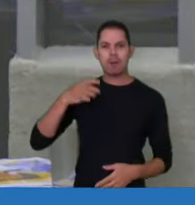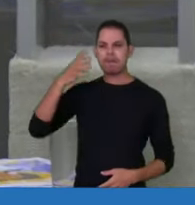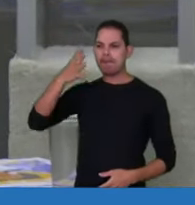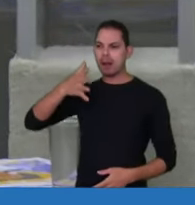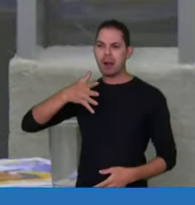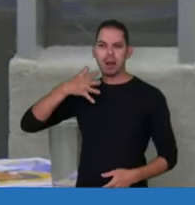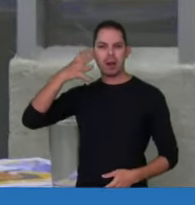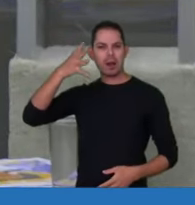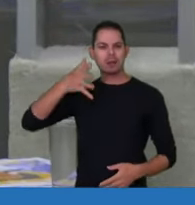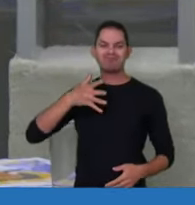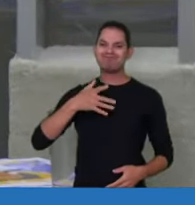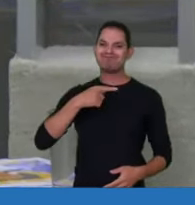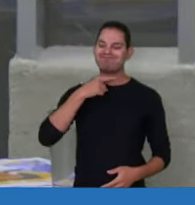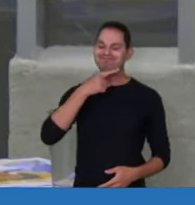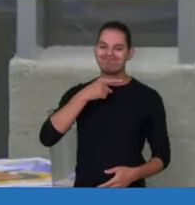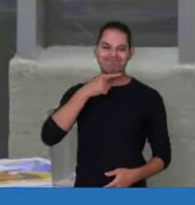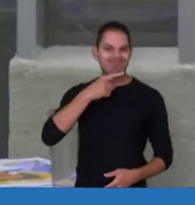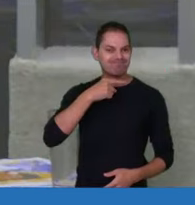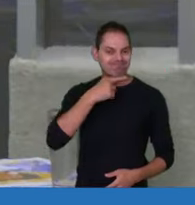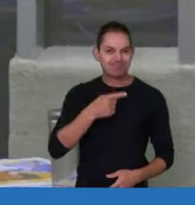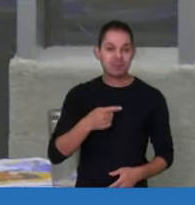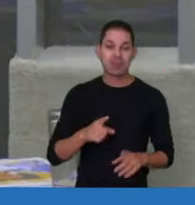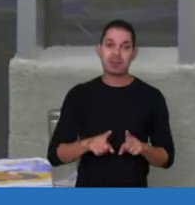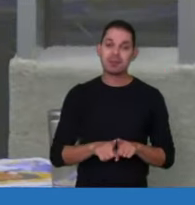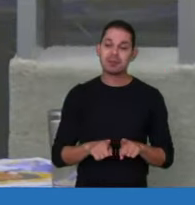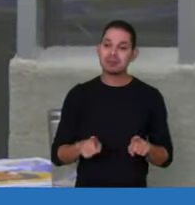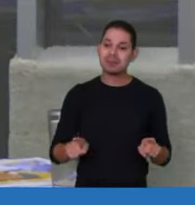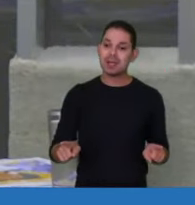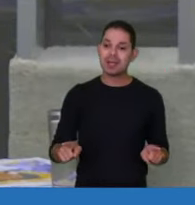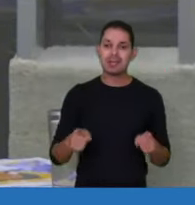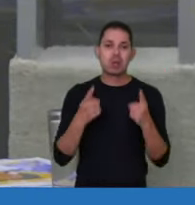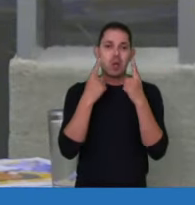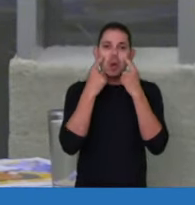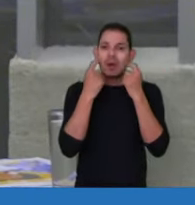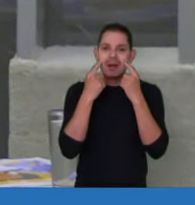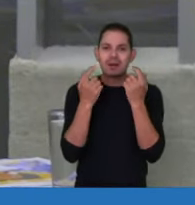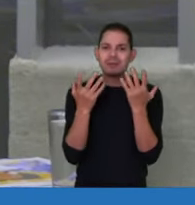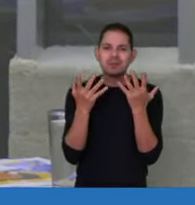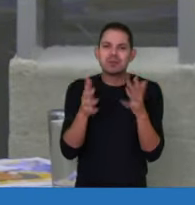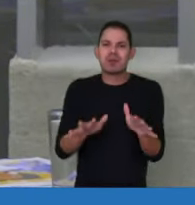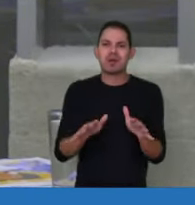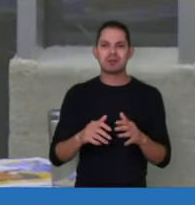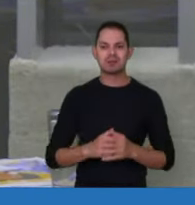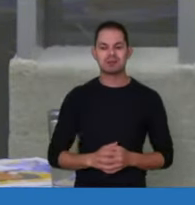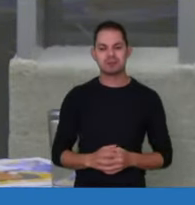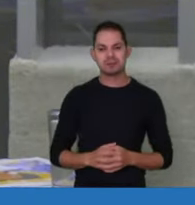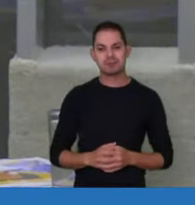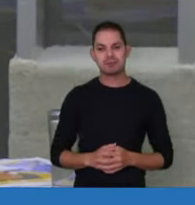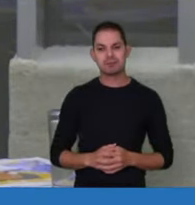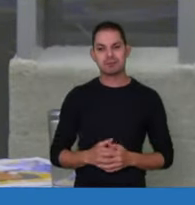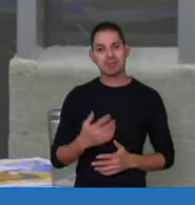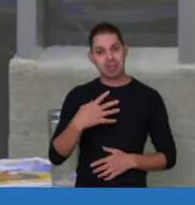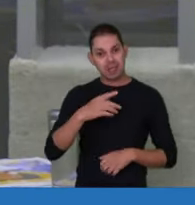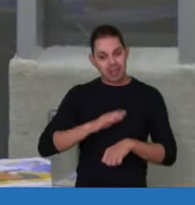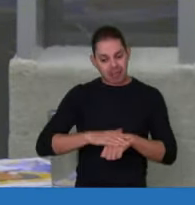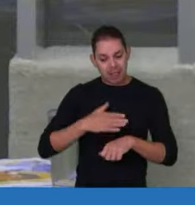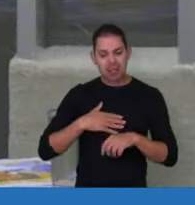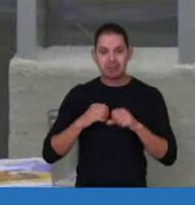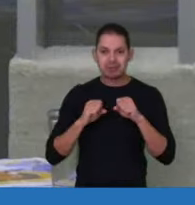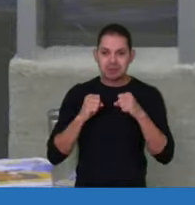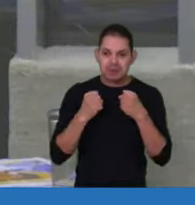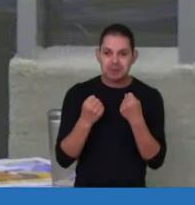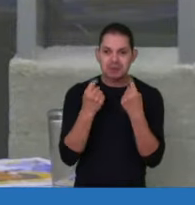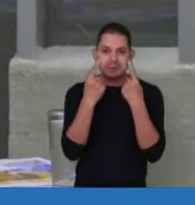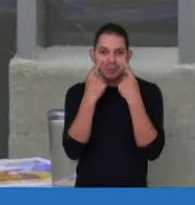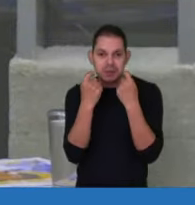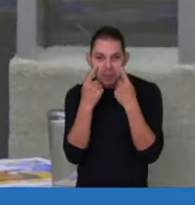discurso. Mas eu também não quero chorar. Eu estou me esforçando para chorar,